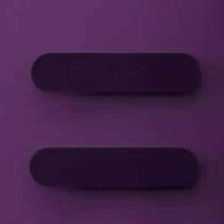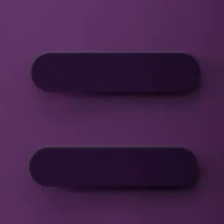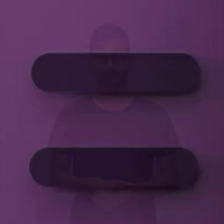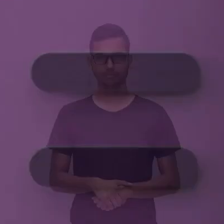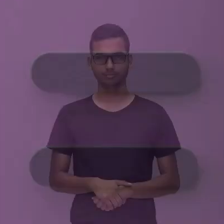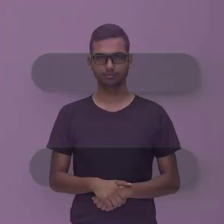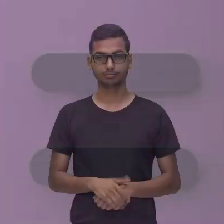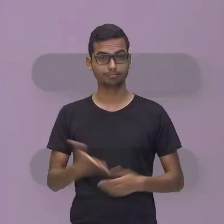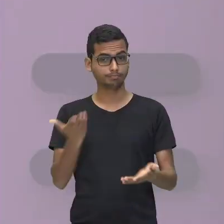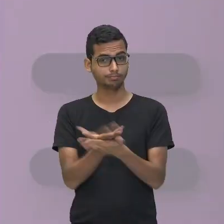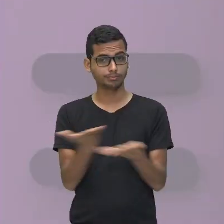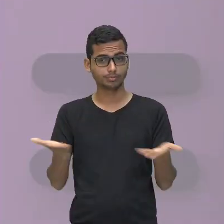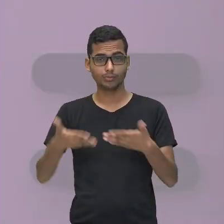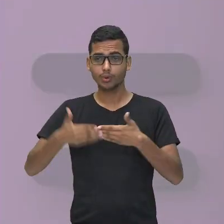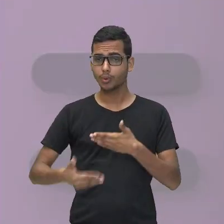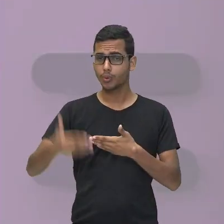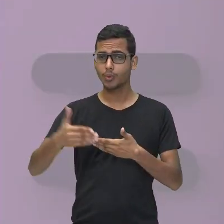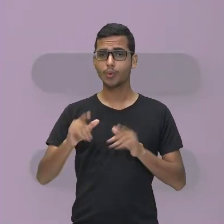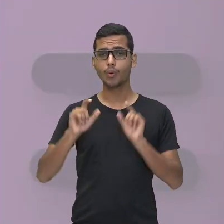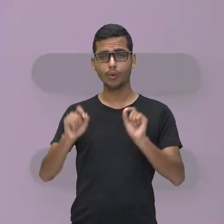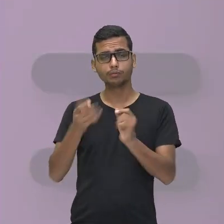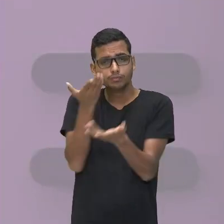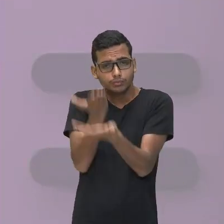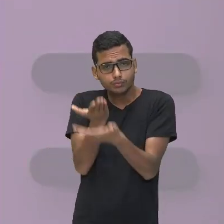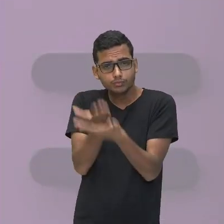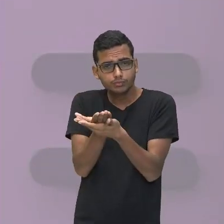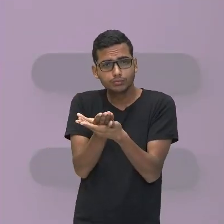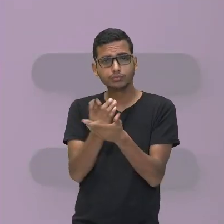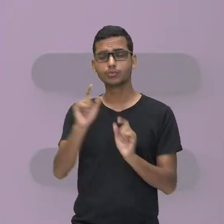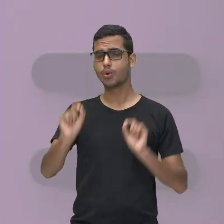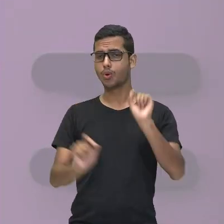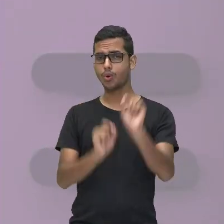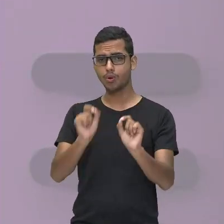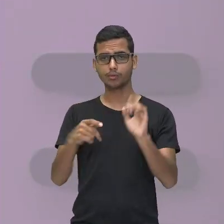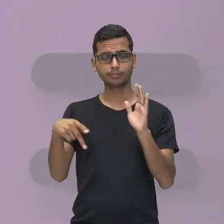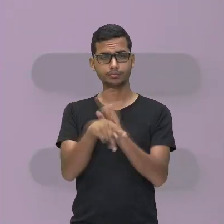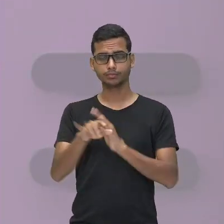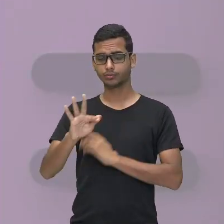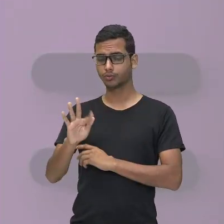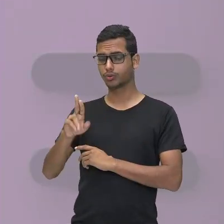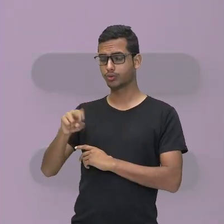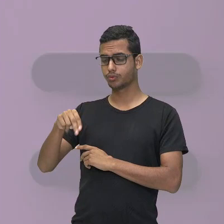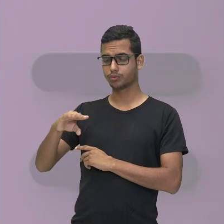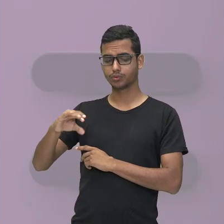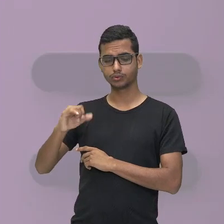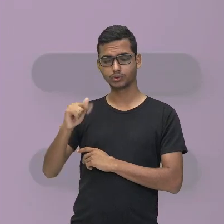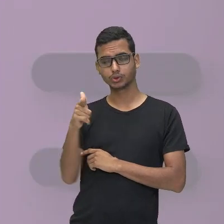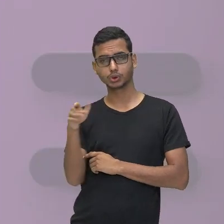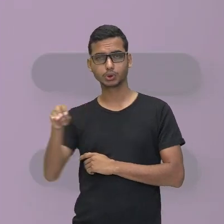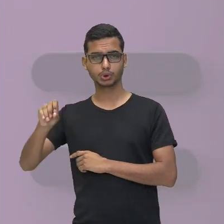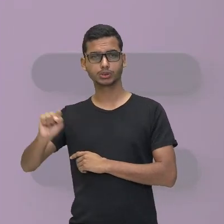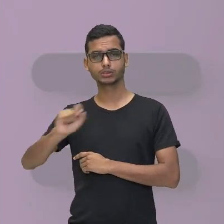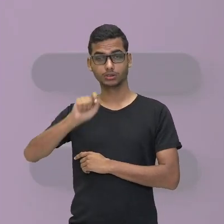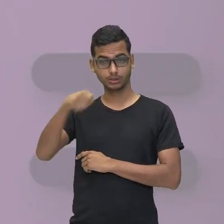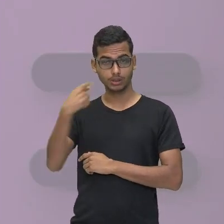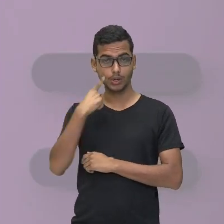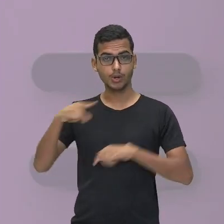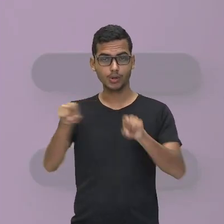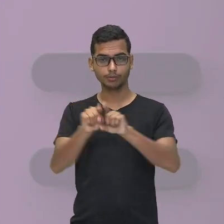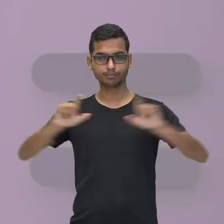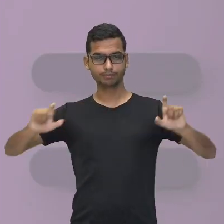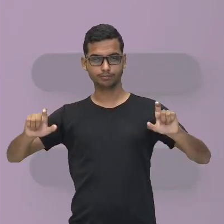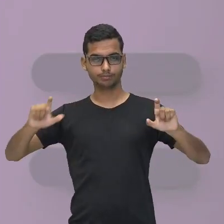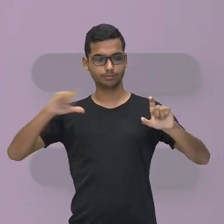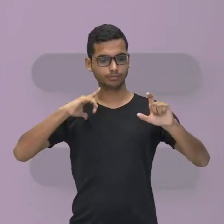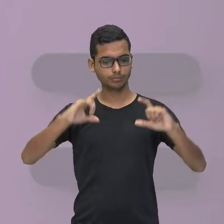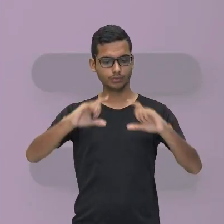A gente está dando início ao nosso estudo sobre as funções. A gente vai começar aqui com a parte